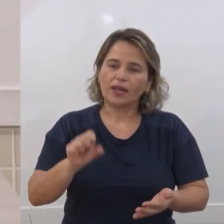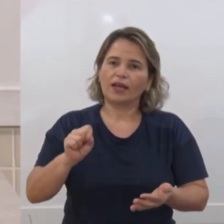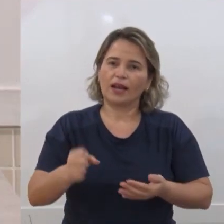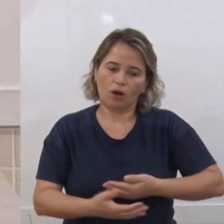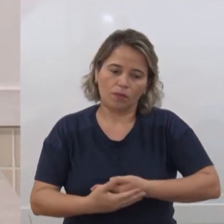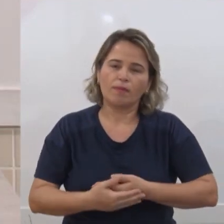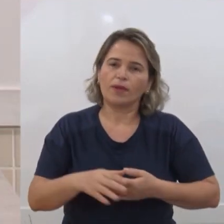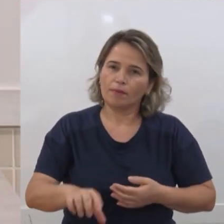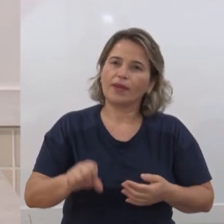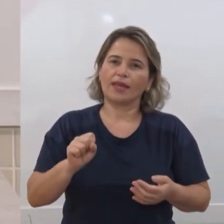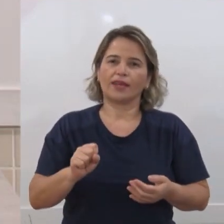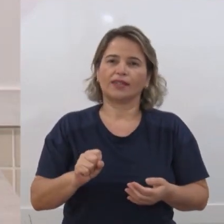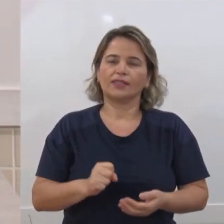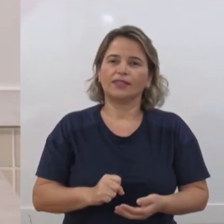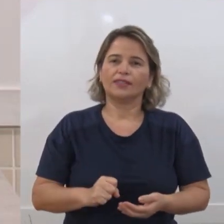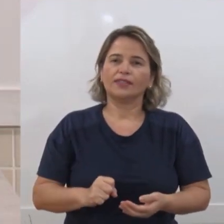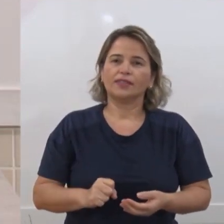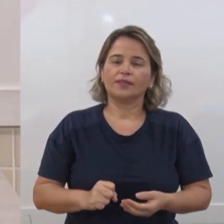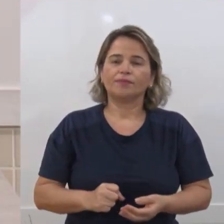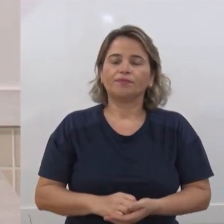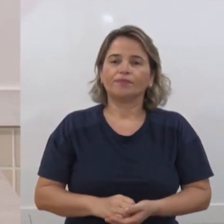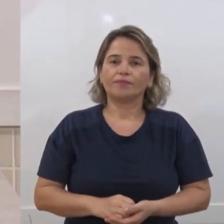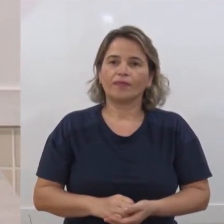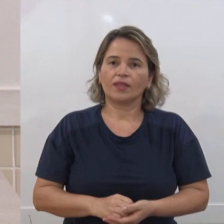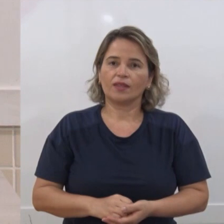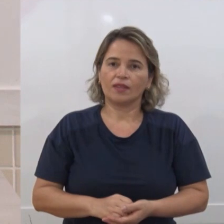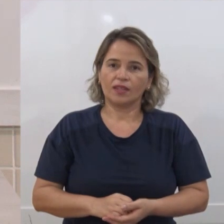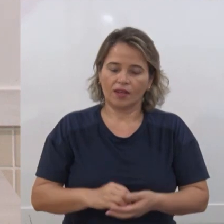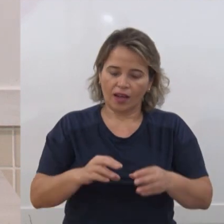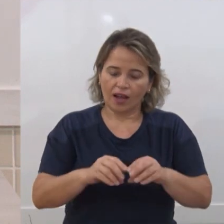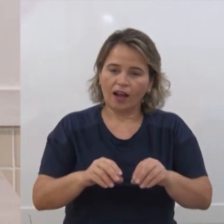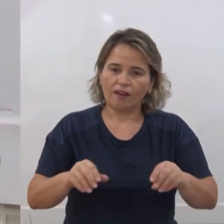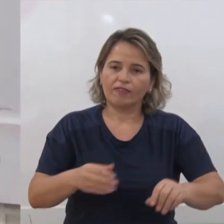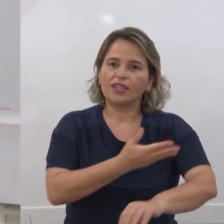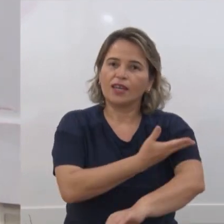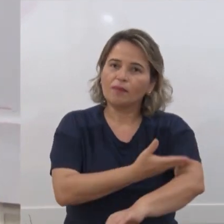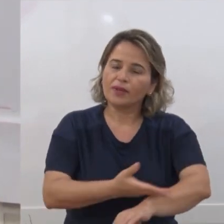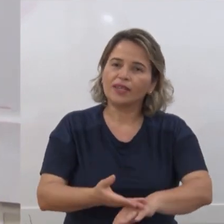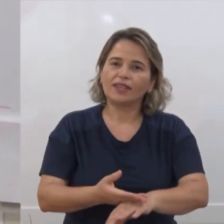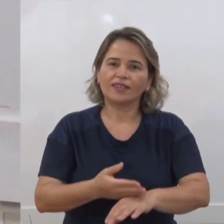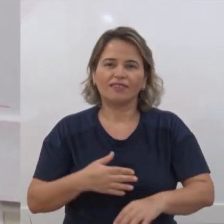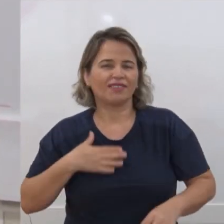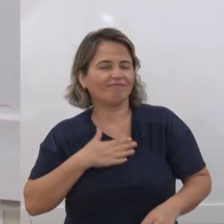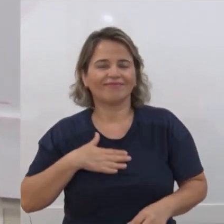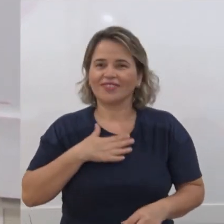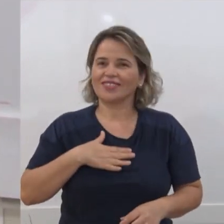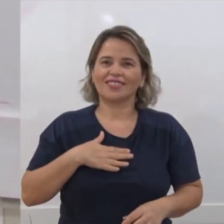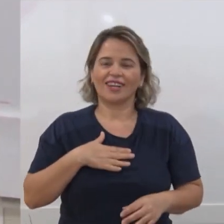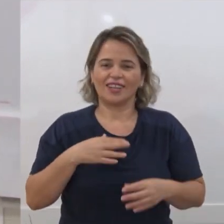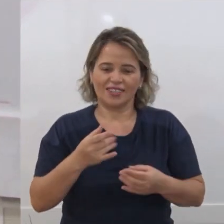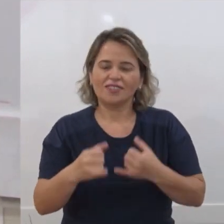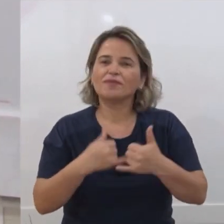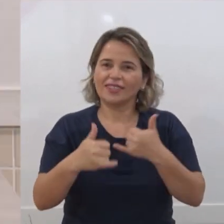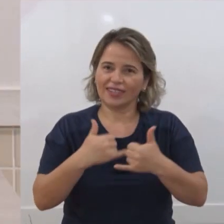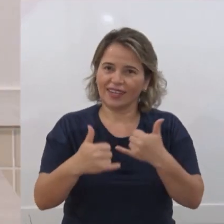também a margarina, o que você tiver na sua casa. A farinha de trigo, ele vai adorar brincar com a farinha. Deixa ele perceber